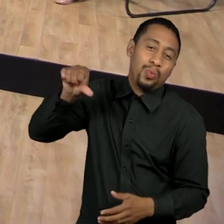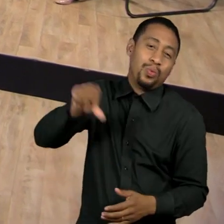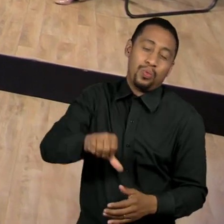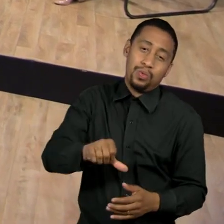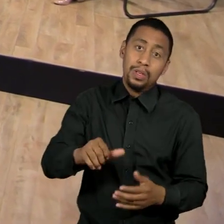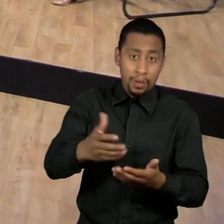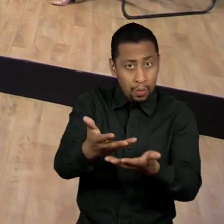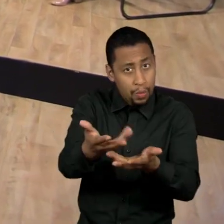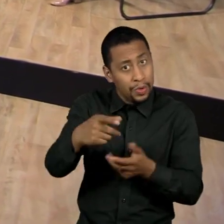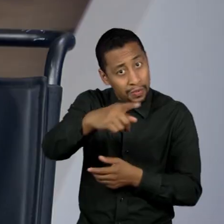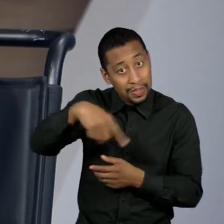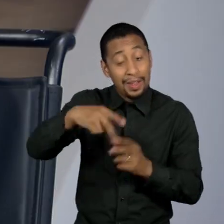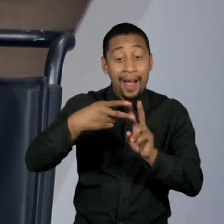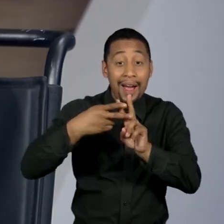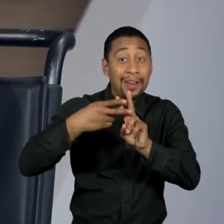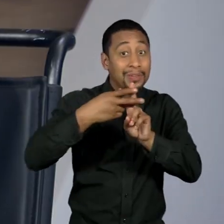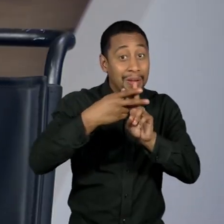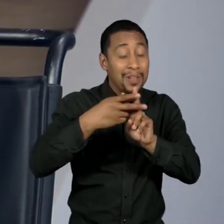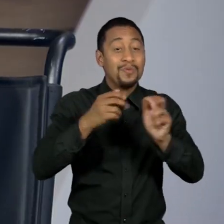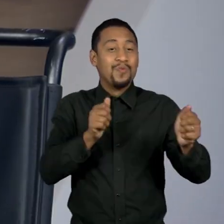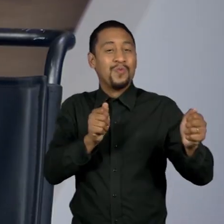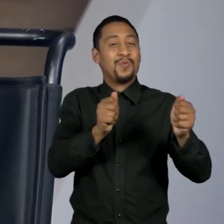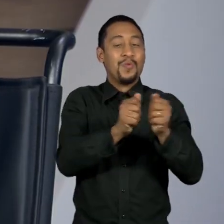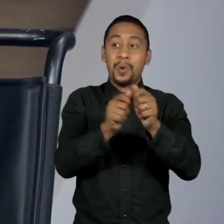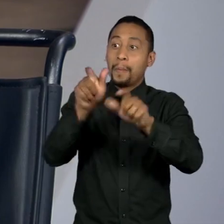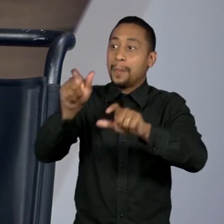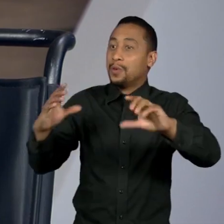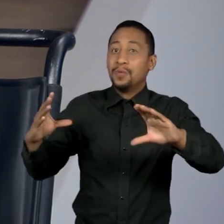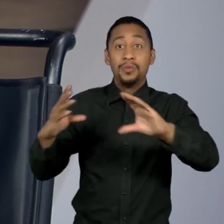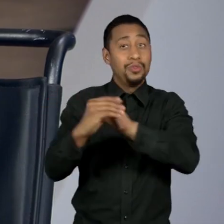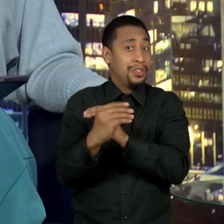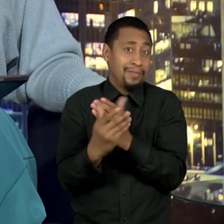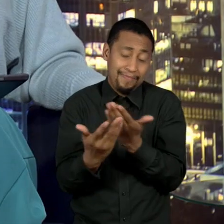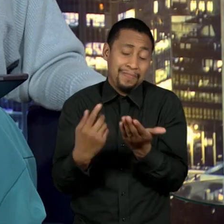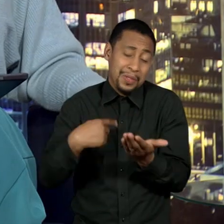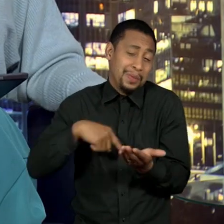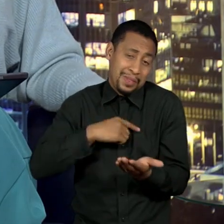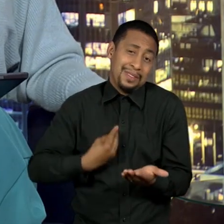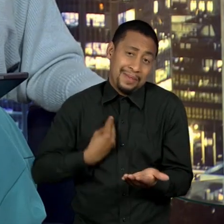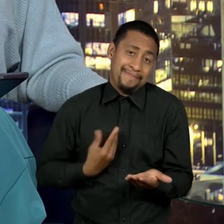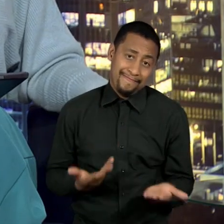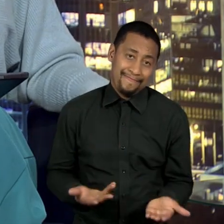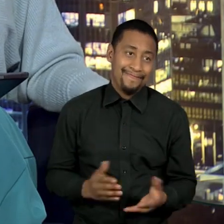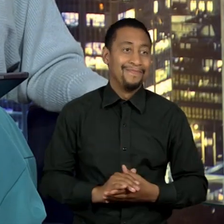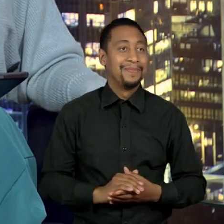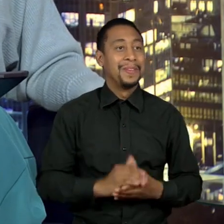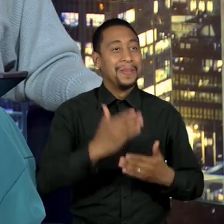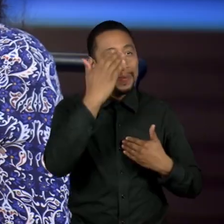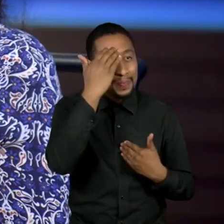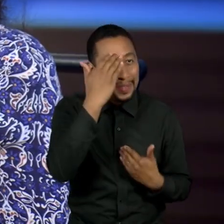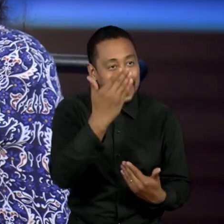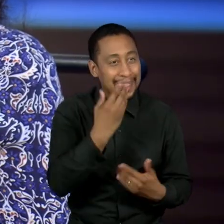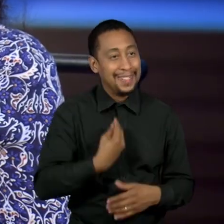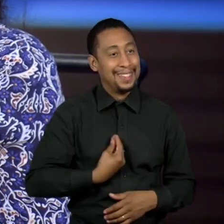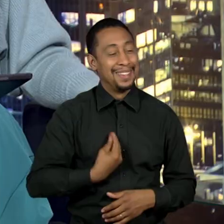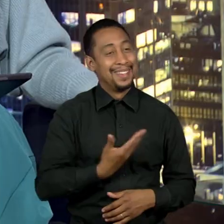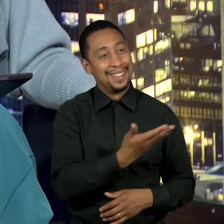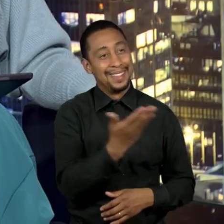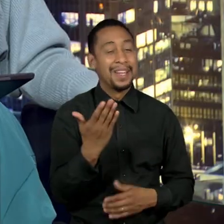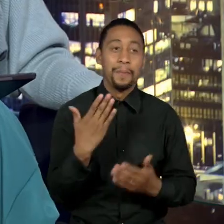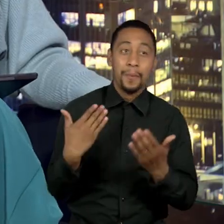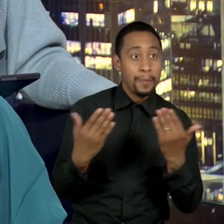temos empresas, setor privado. Então, essas pessoas estão nas nossas comunidades, estão chegando, trazem muitos